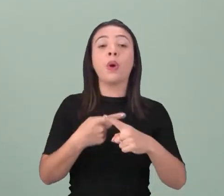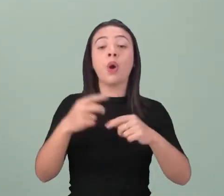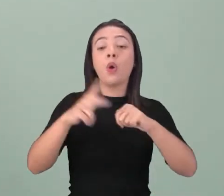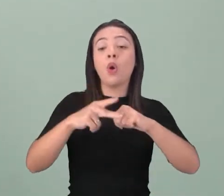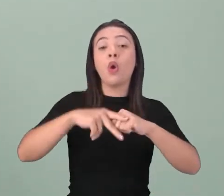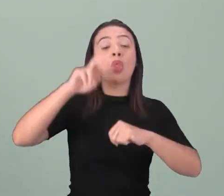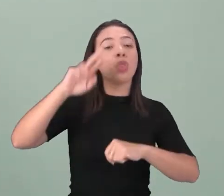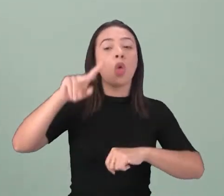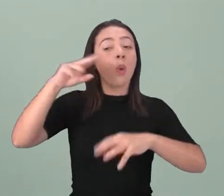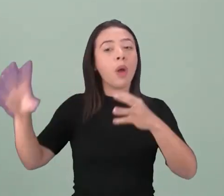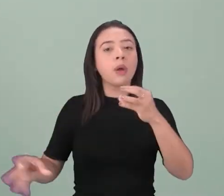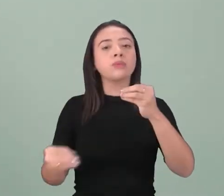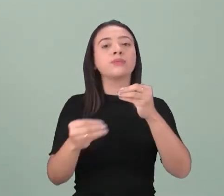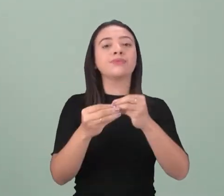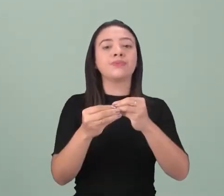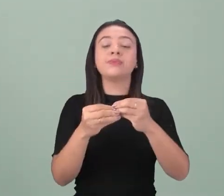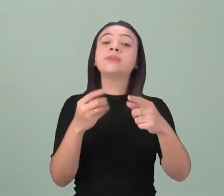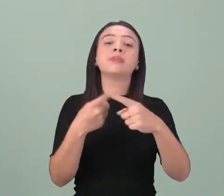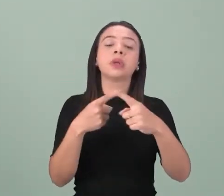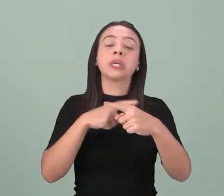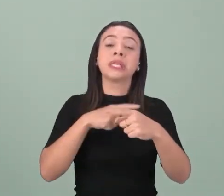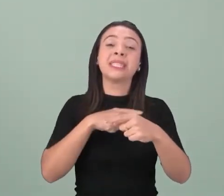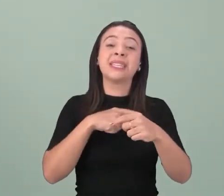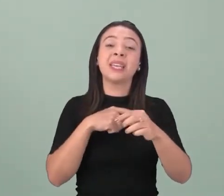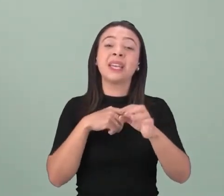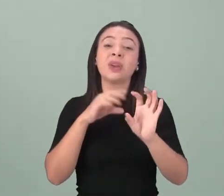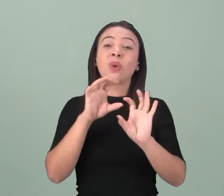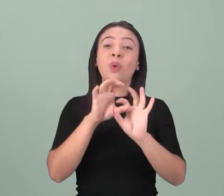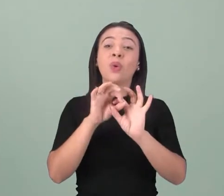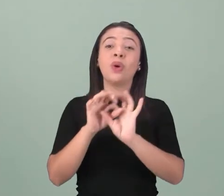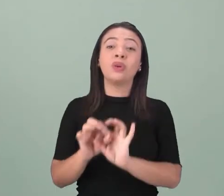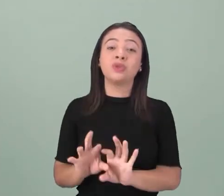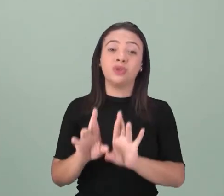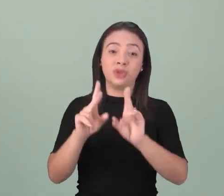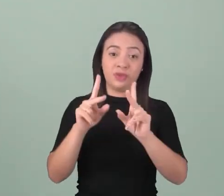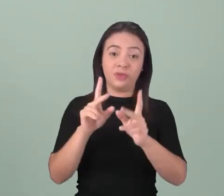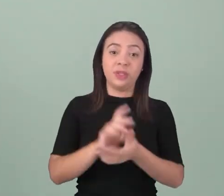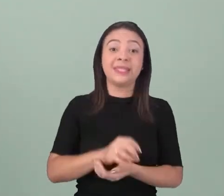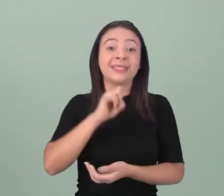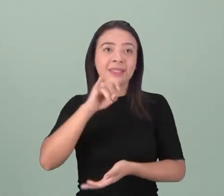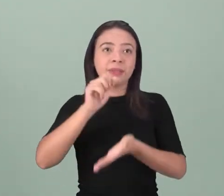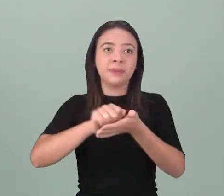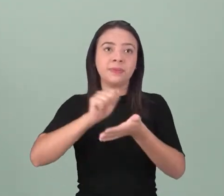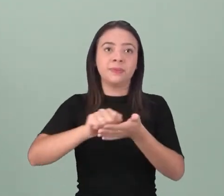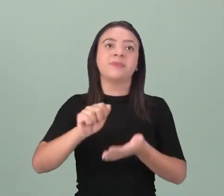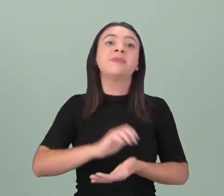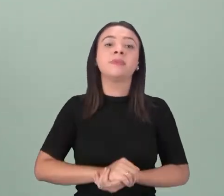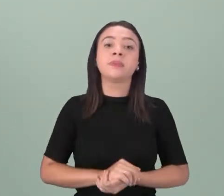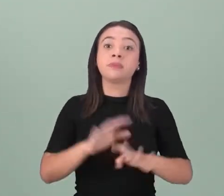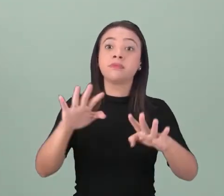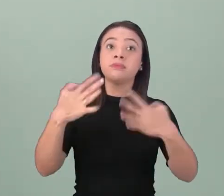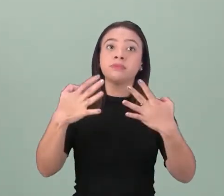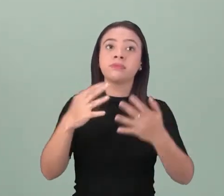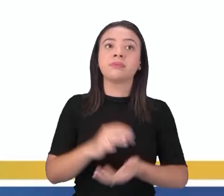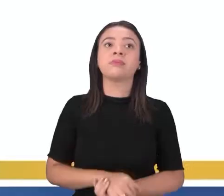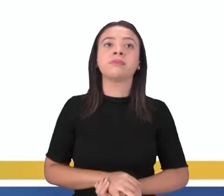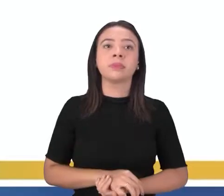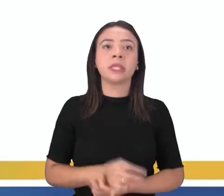Eles acabam tomando outra configuração na parte escrita, na forma padrão. Fique